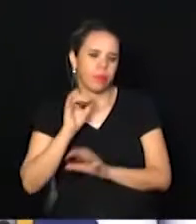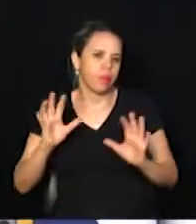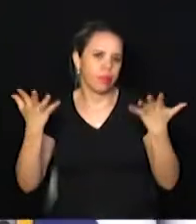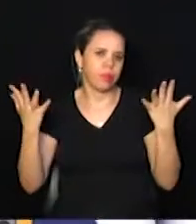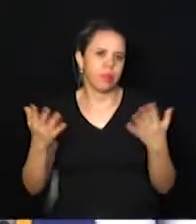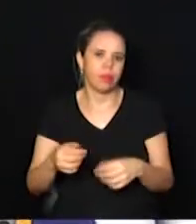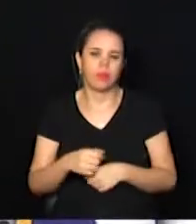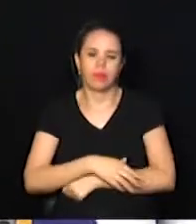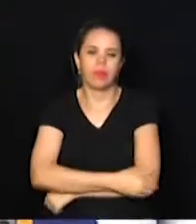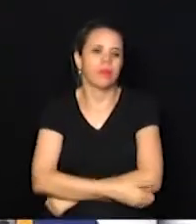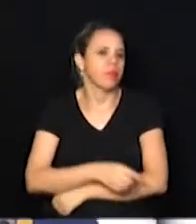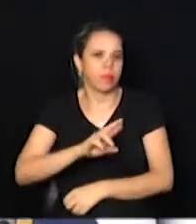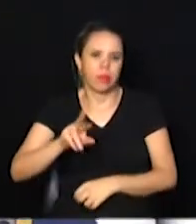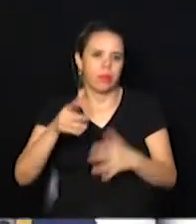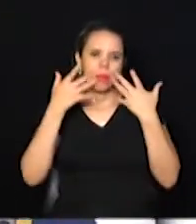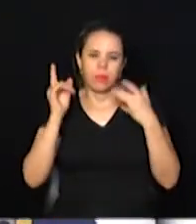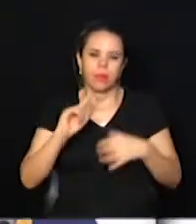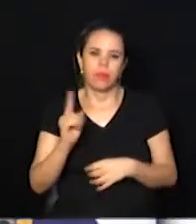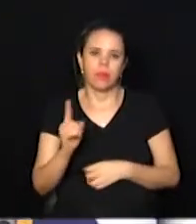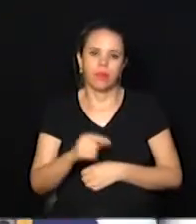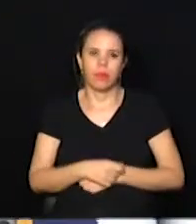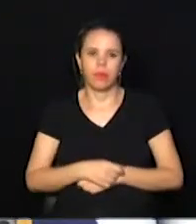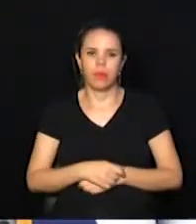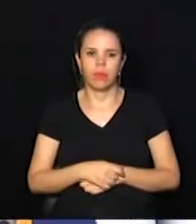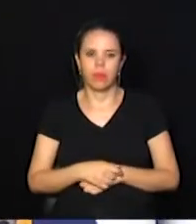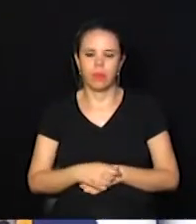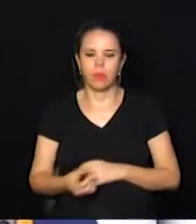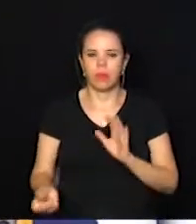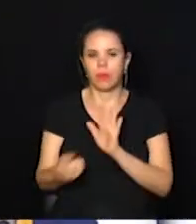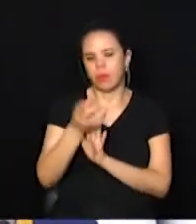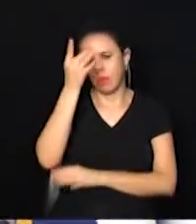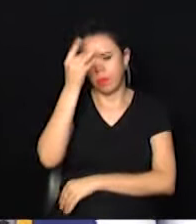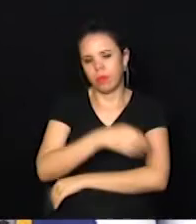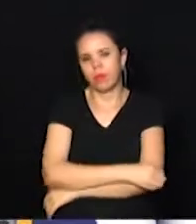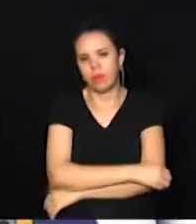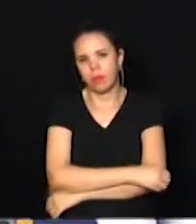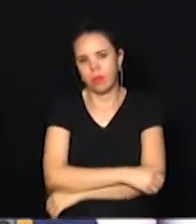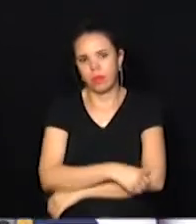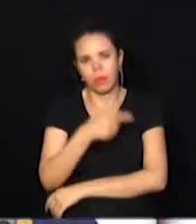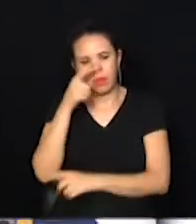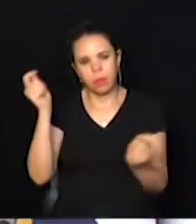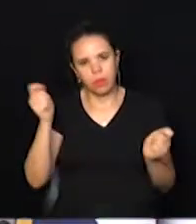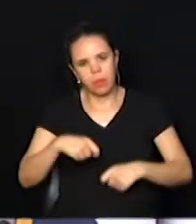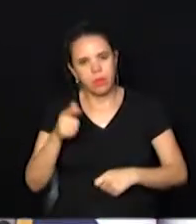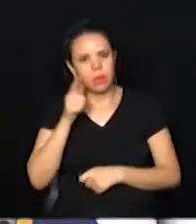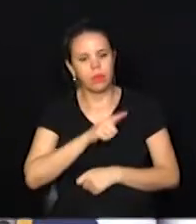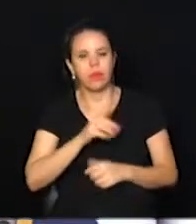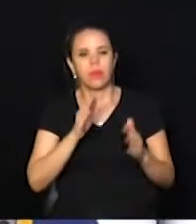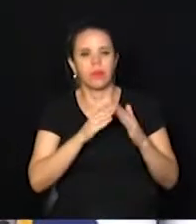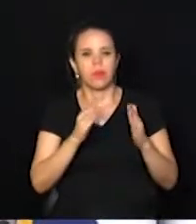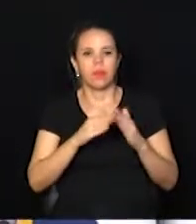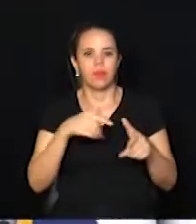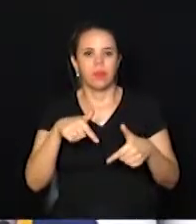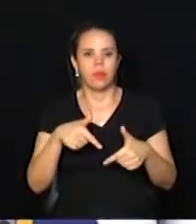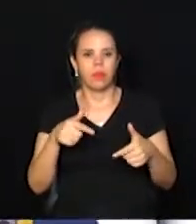peça. E aquilo foi um marco, porque as pessoas olharam que era possível você morar ali, trabalhar,